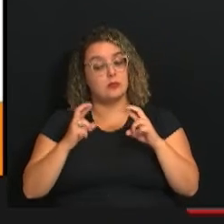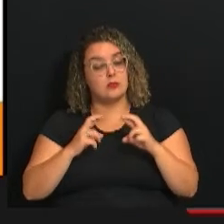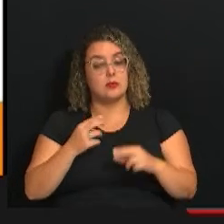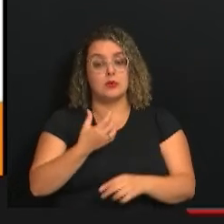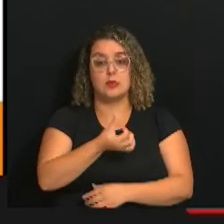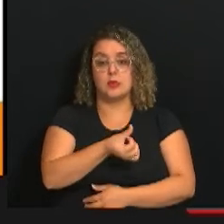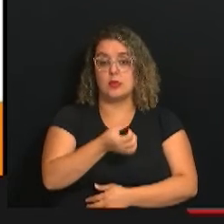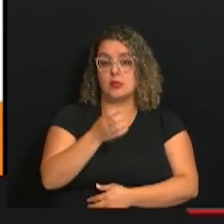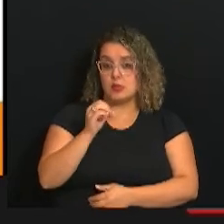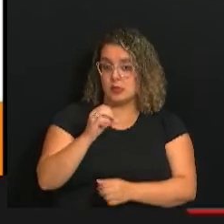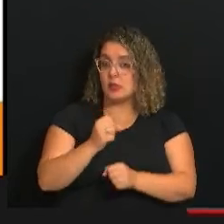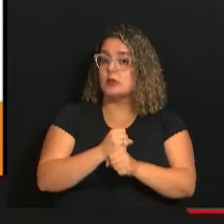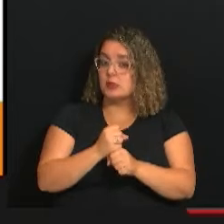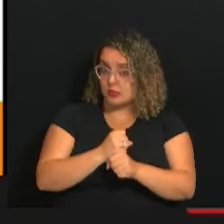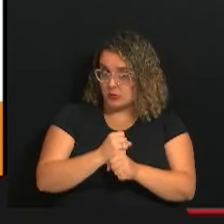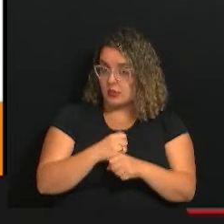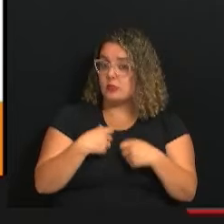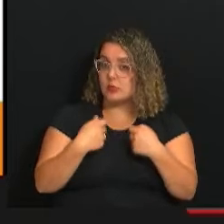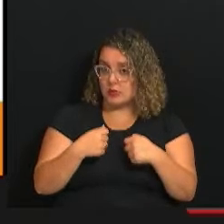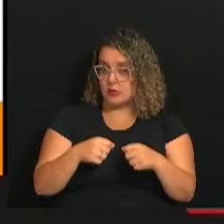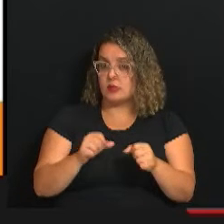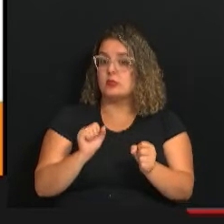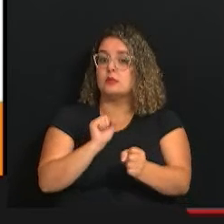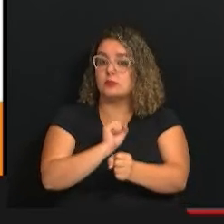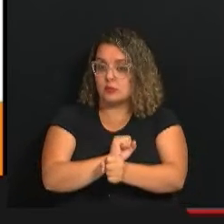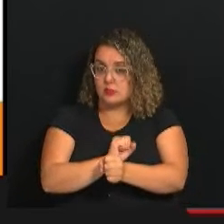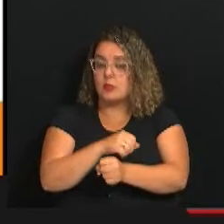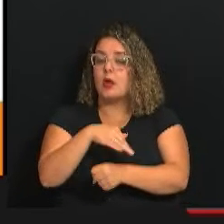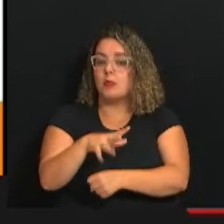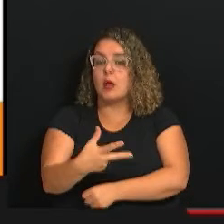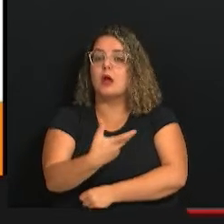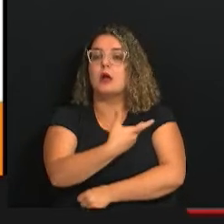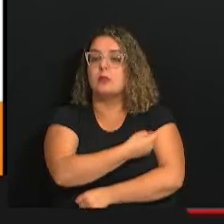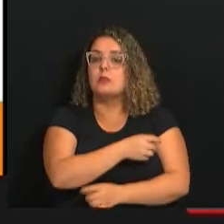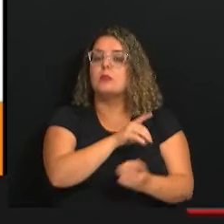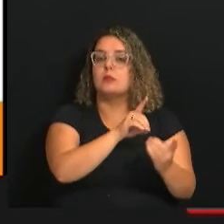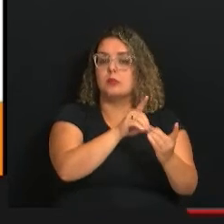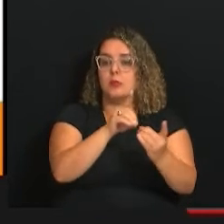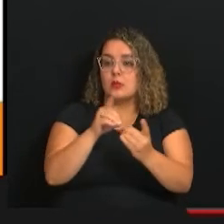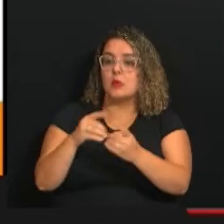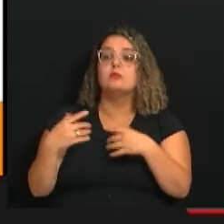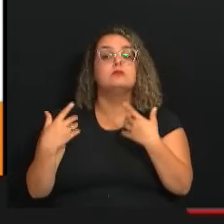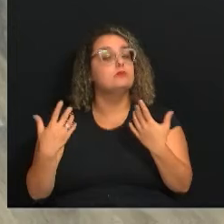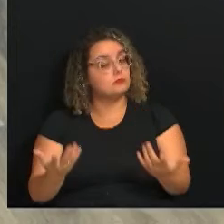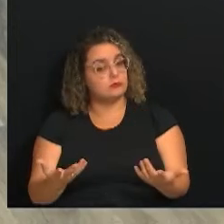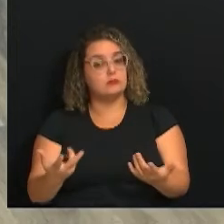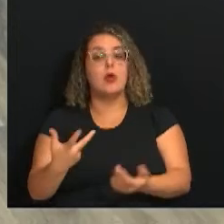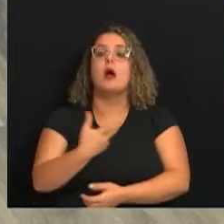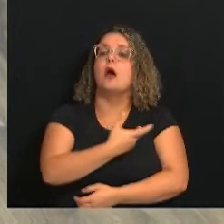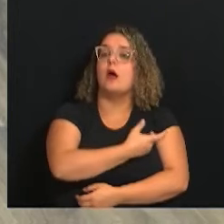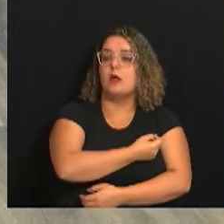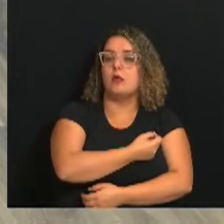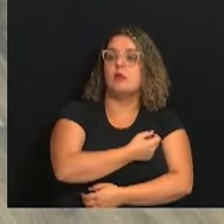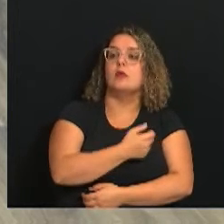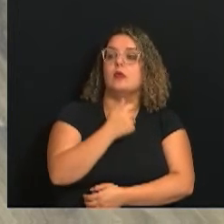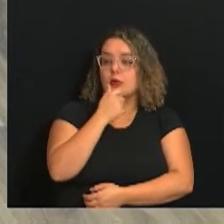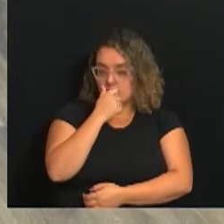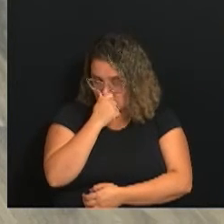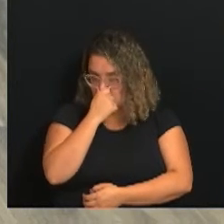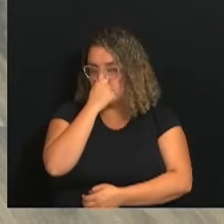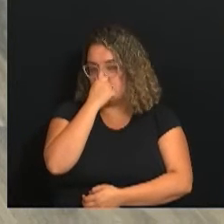vacina.campinas.sp.gov.br. Quando você acessa o site, você já se depara com essa imagem aqui. Do seu lado esquerdo, a campanha contra a